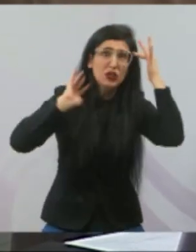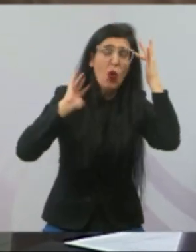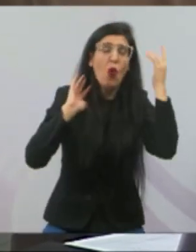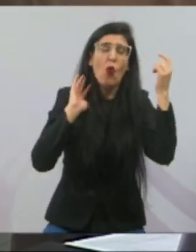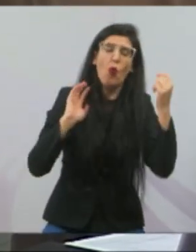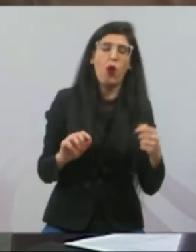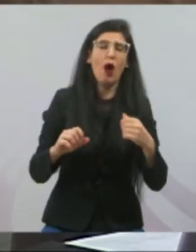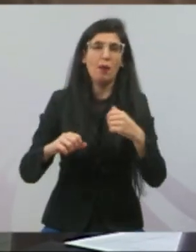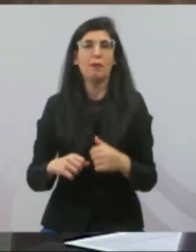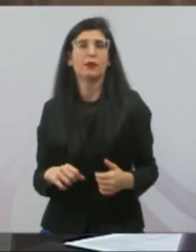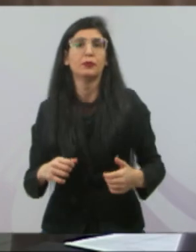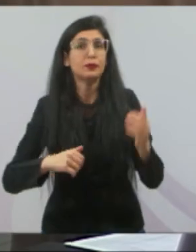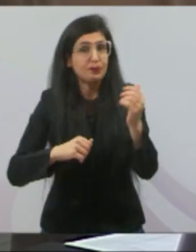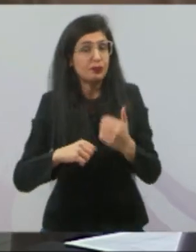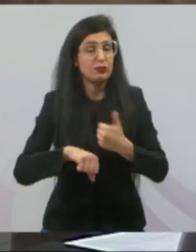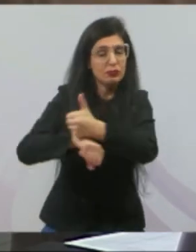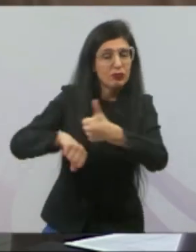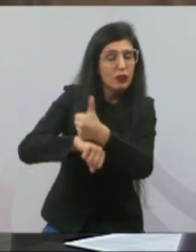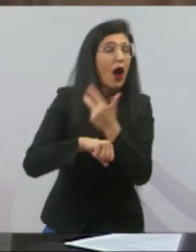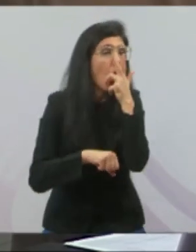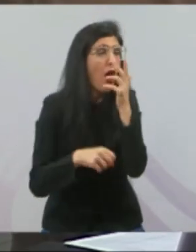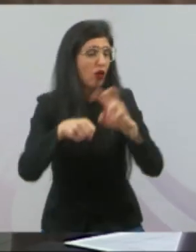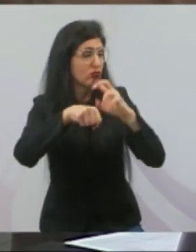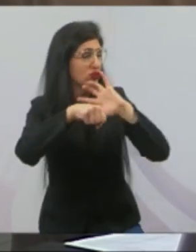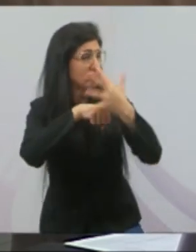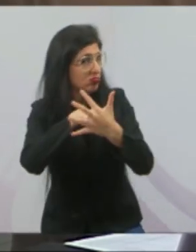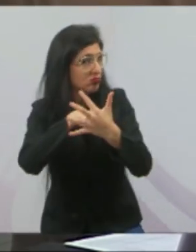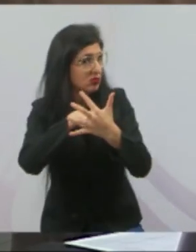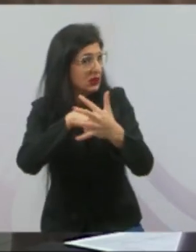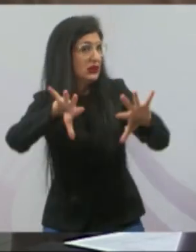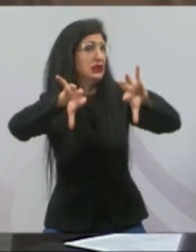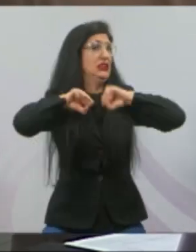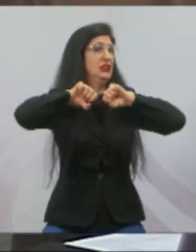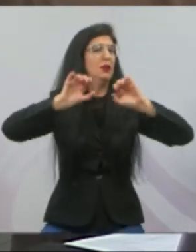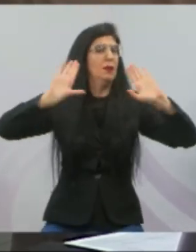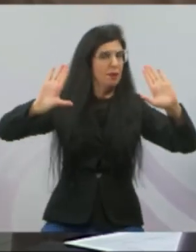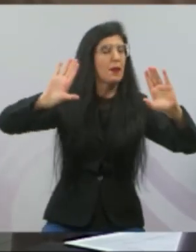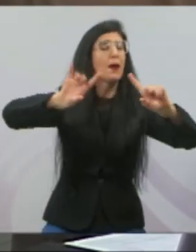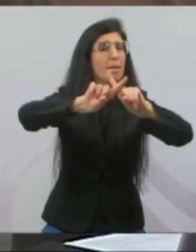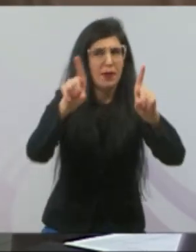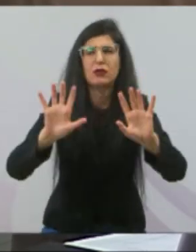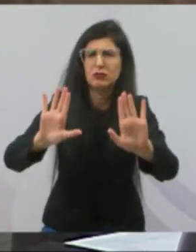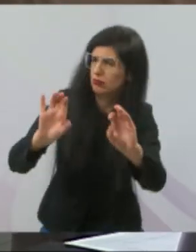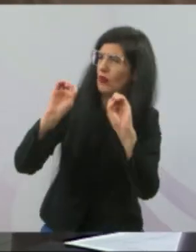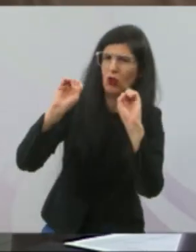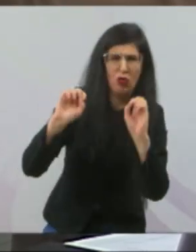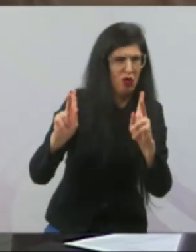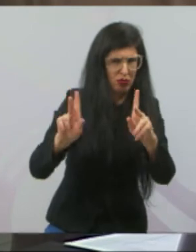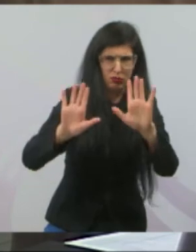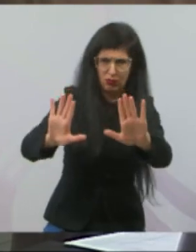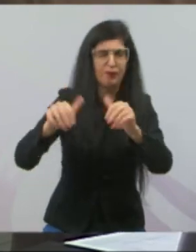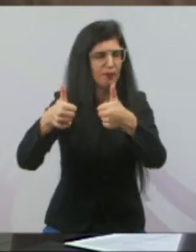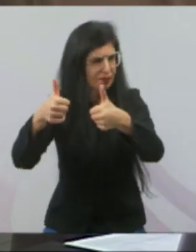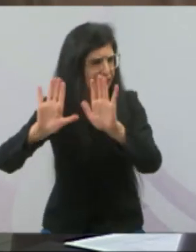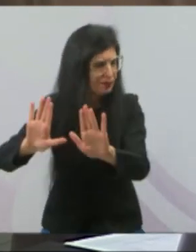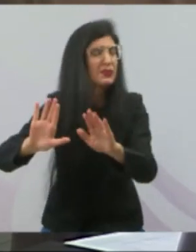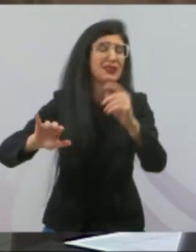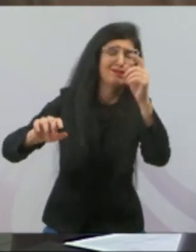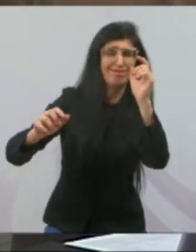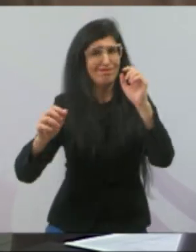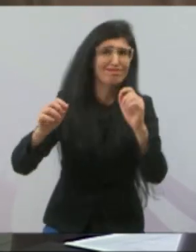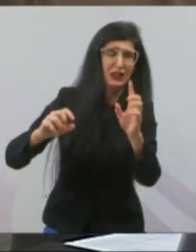mesma procurei várias vezes com os outros secretários, e eles acharam agora também um imóvel de locação. Foi a forma que a Secretaria de Assistência Social